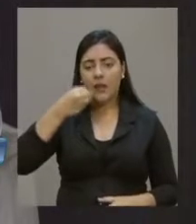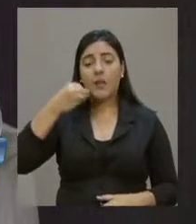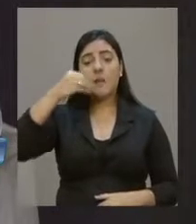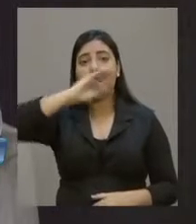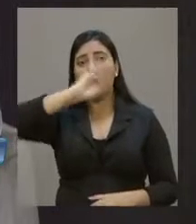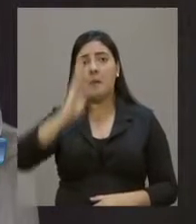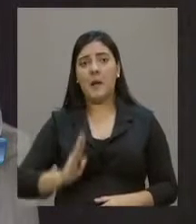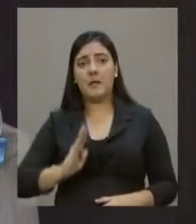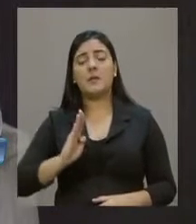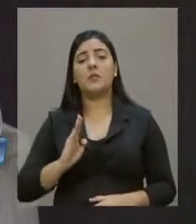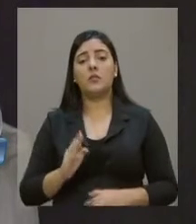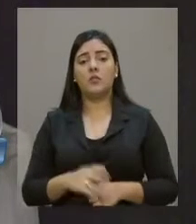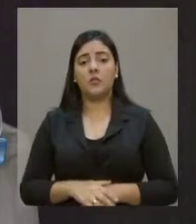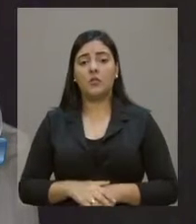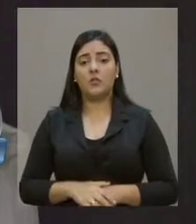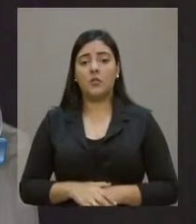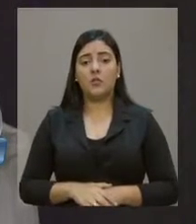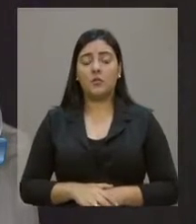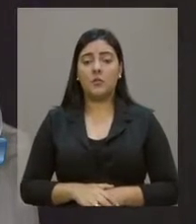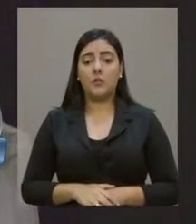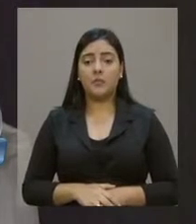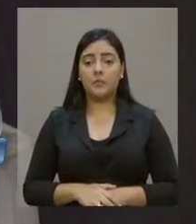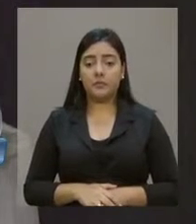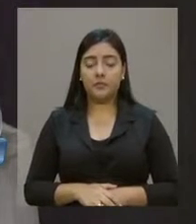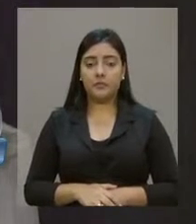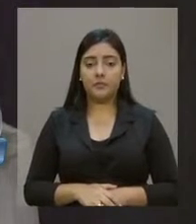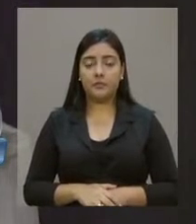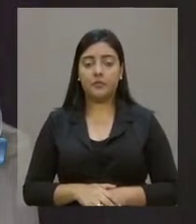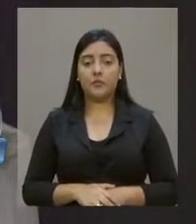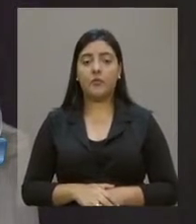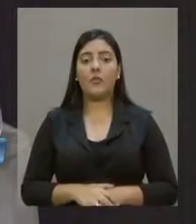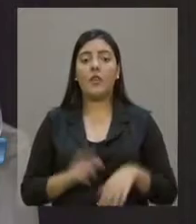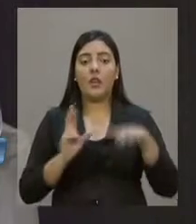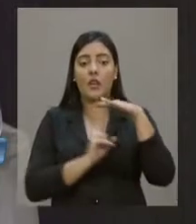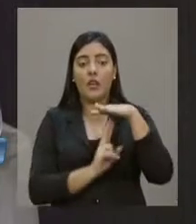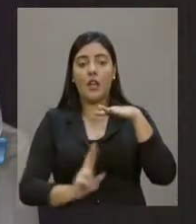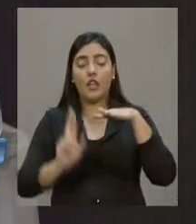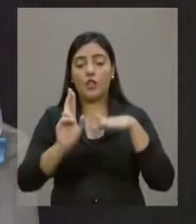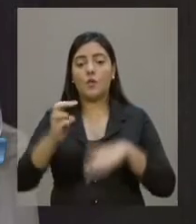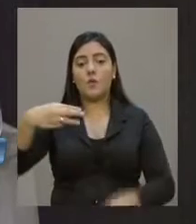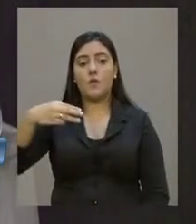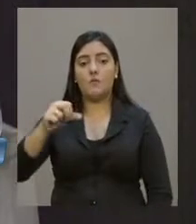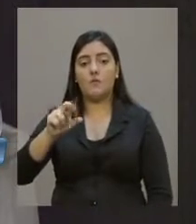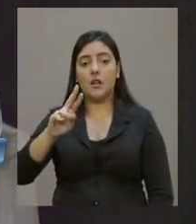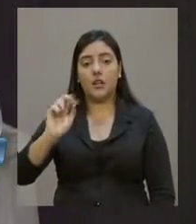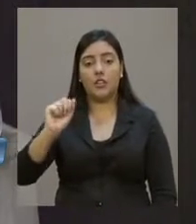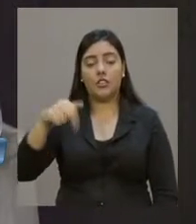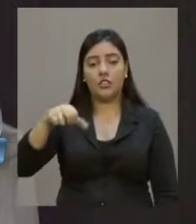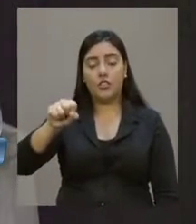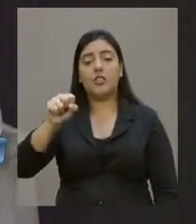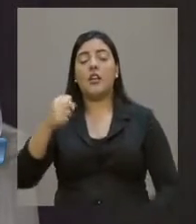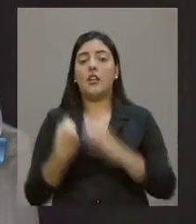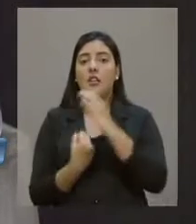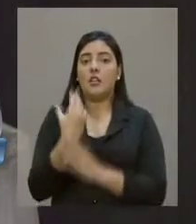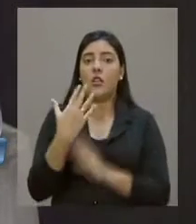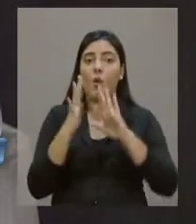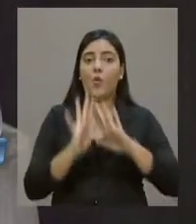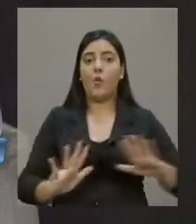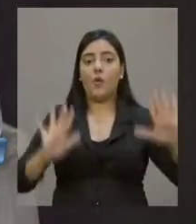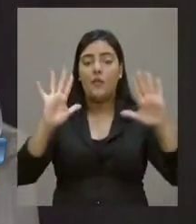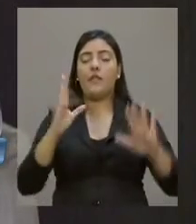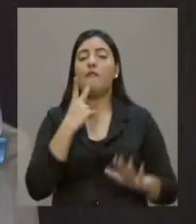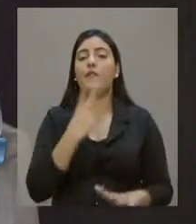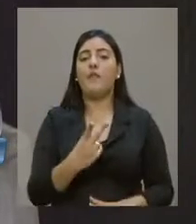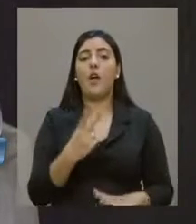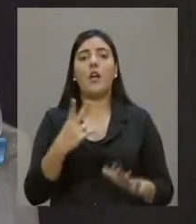no Brasil, o universal pelo regional. Quando o então reitor Martins Filho fundou a Universidade Federal do Ceará e